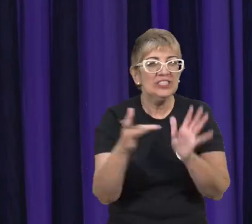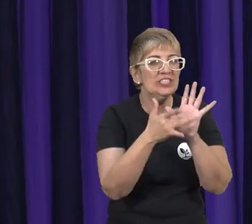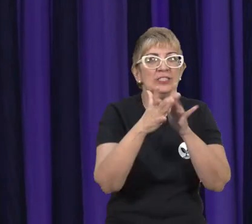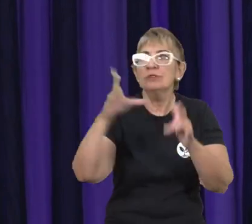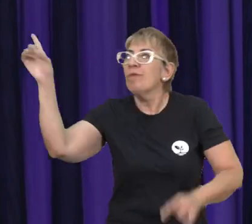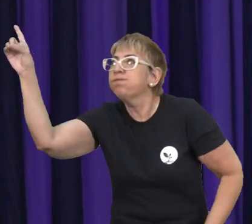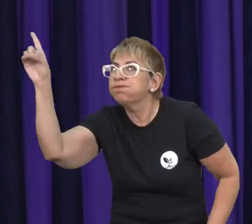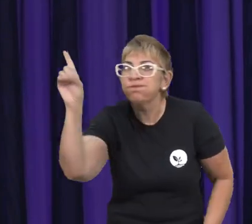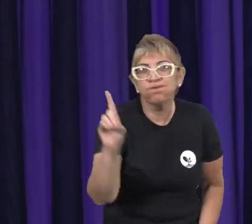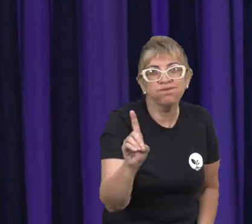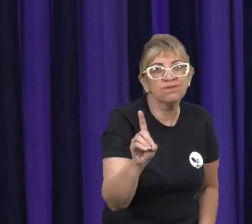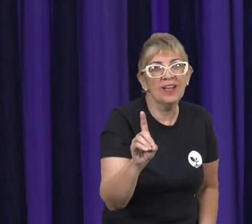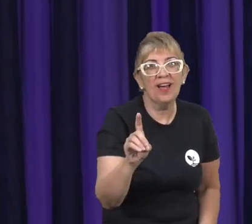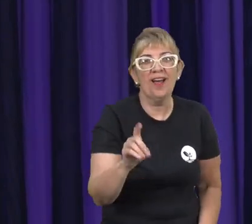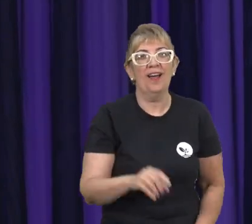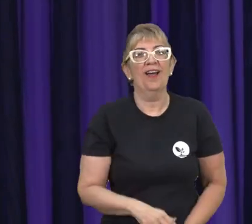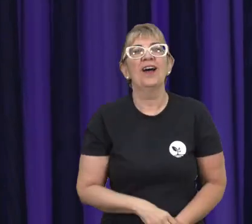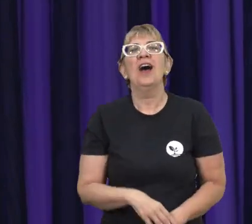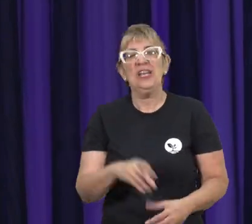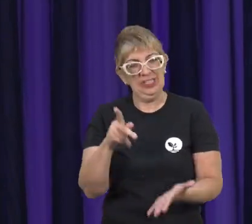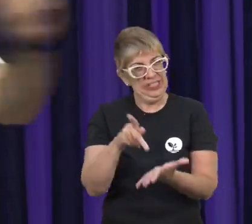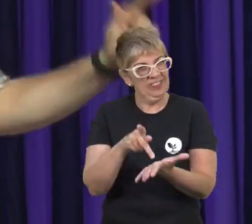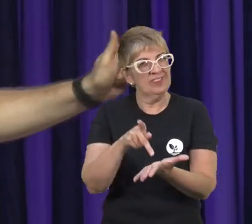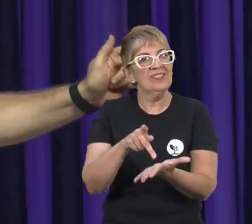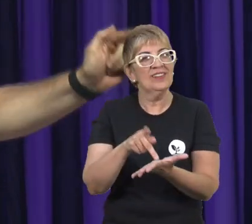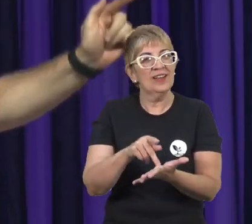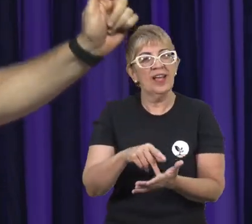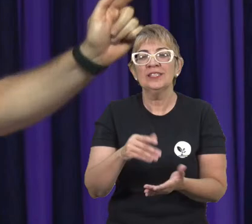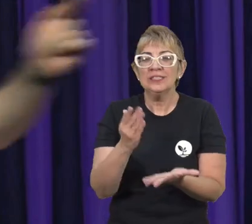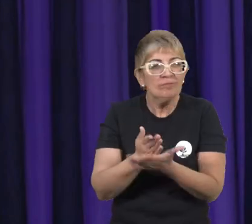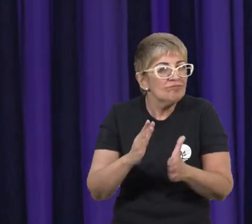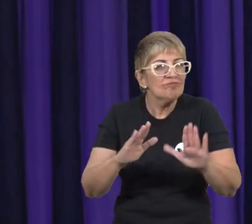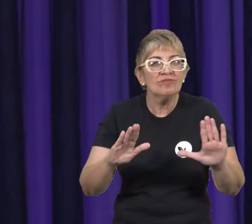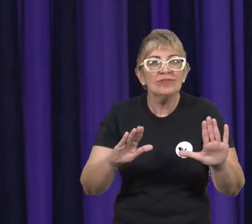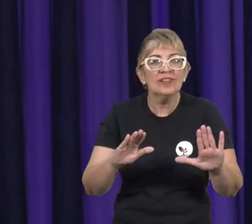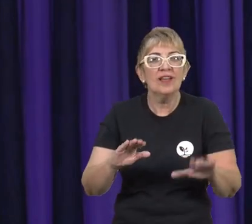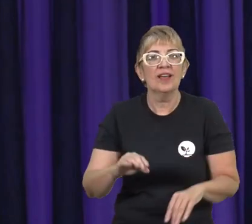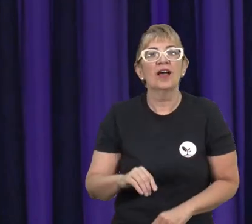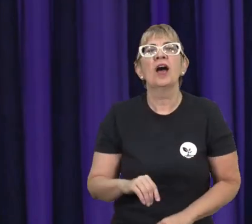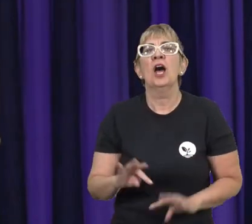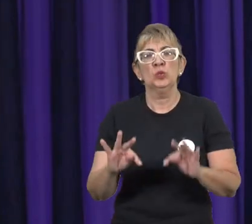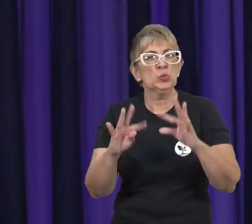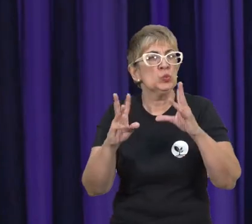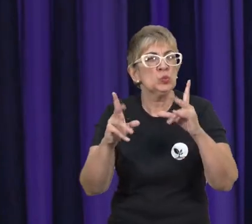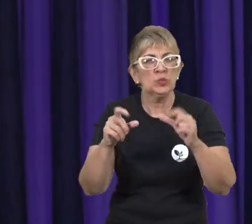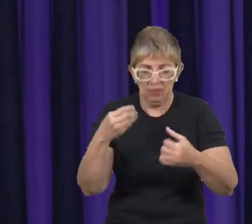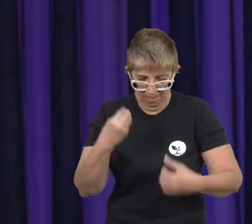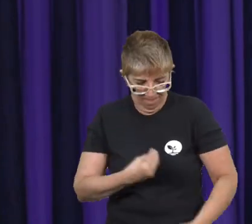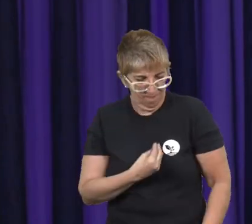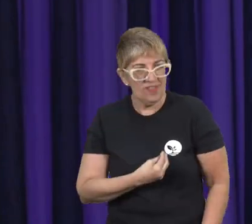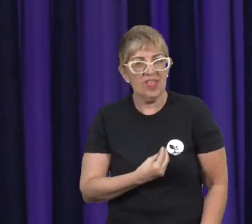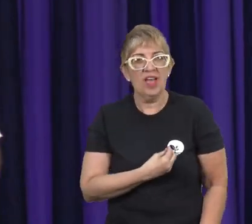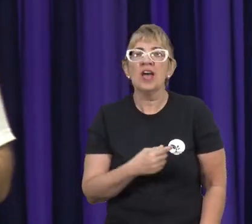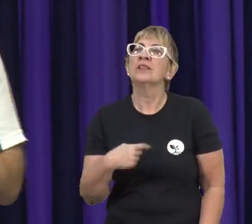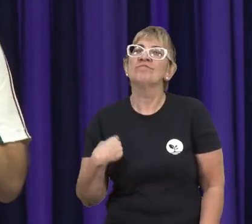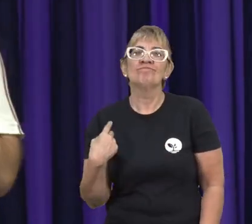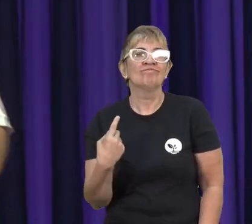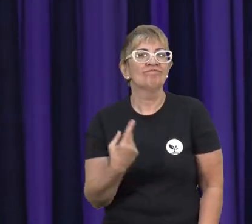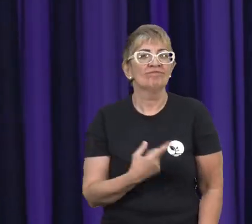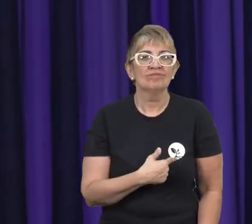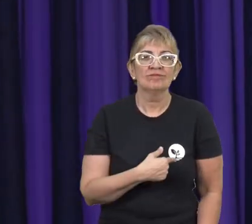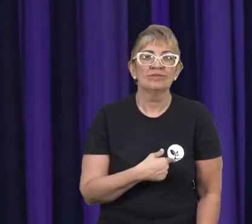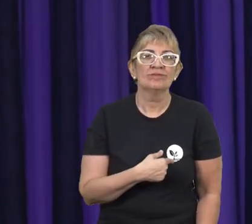desse Rei. Isso significa ressignificar toda a nossa vida, toda a nossa existência, porque nós não mais operamos